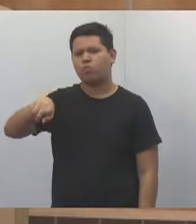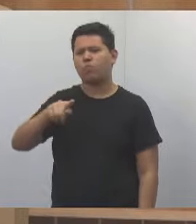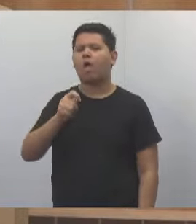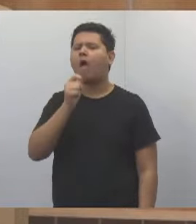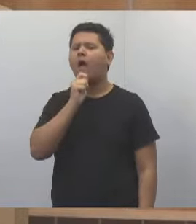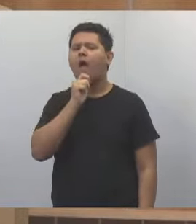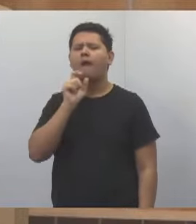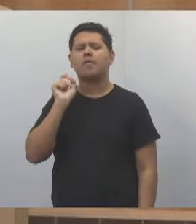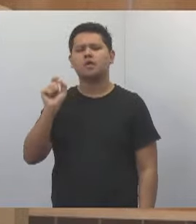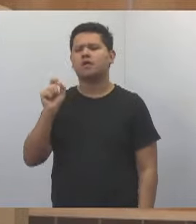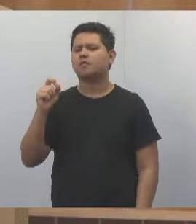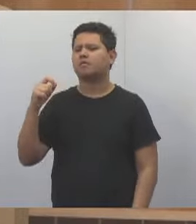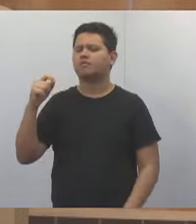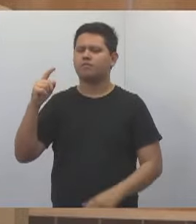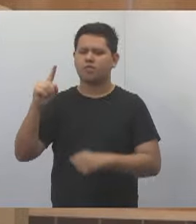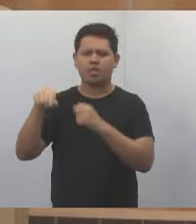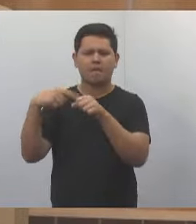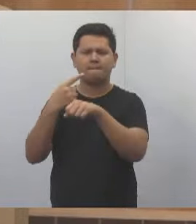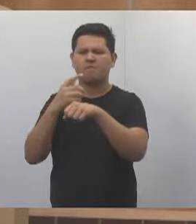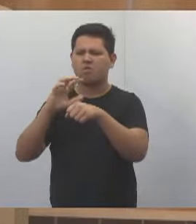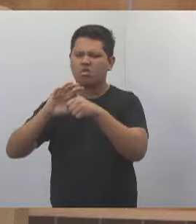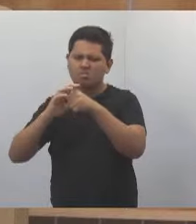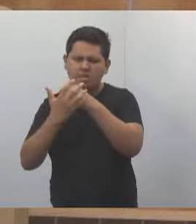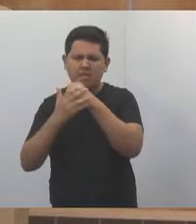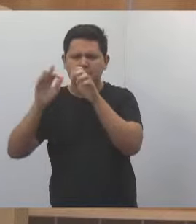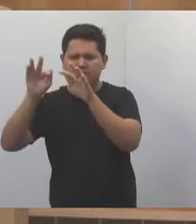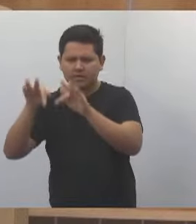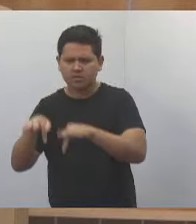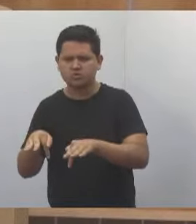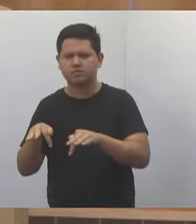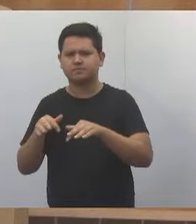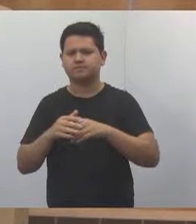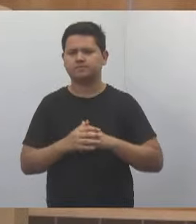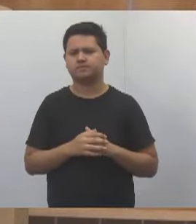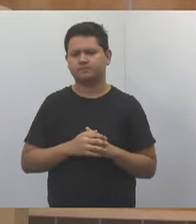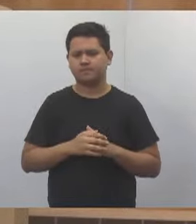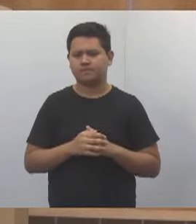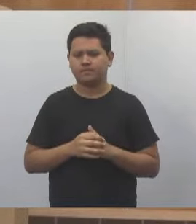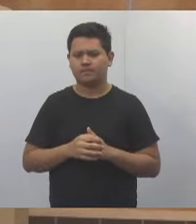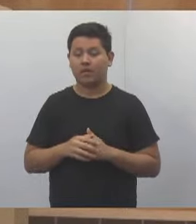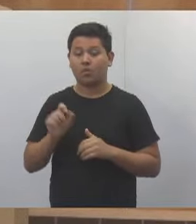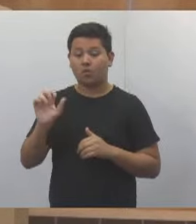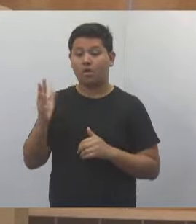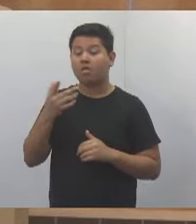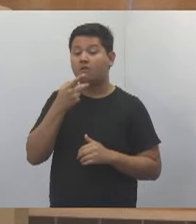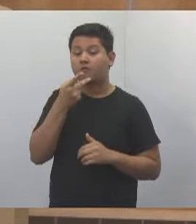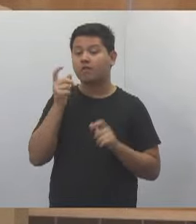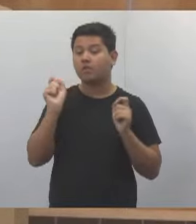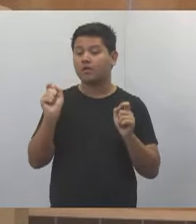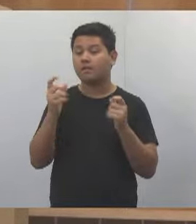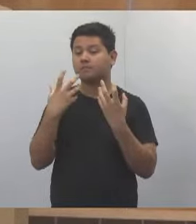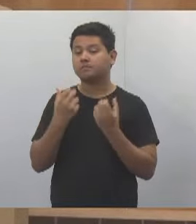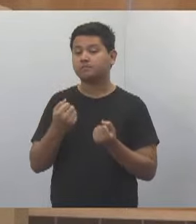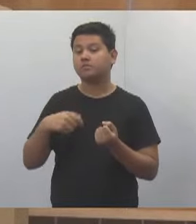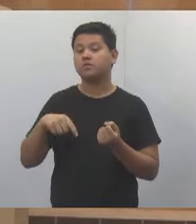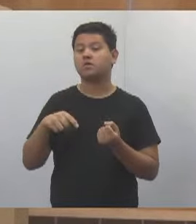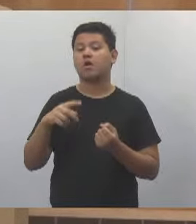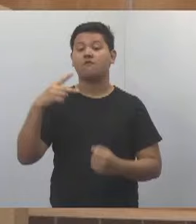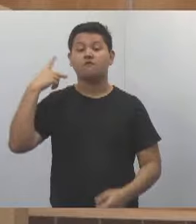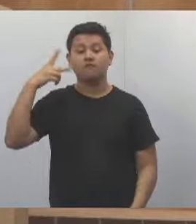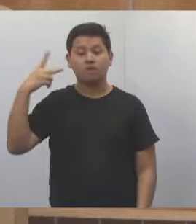no momento ali de pandemia, acabando, pandemia e tal. E naquela ocasião ele falou o seguinte para mim,